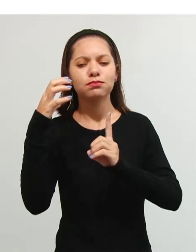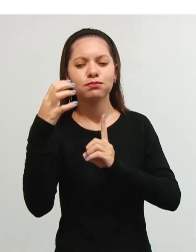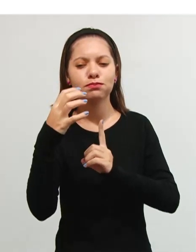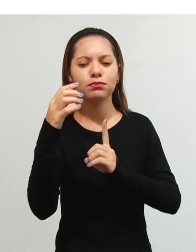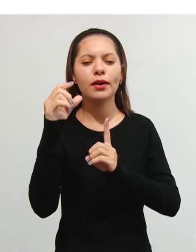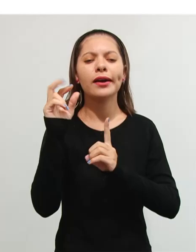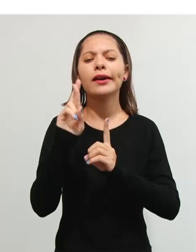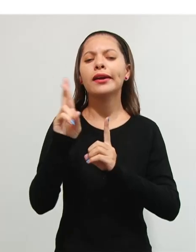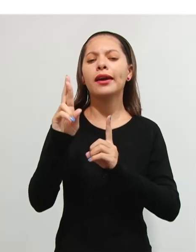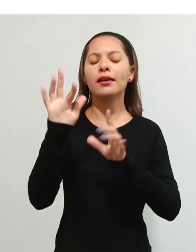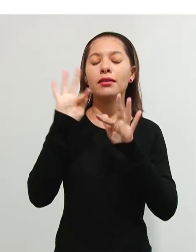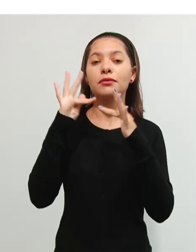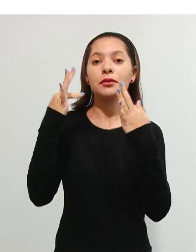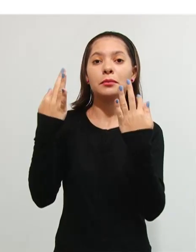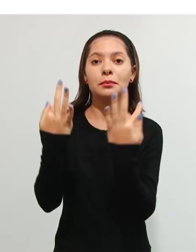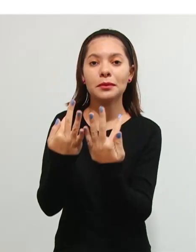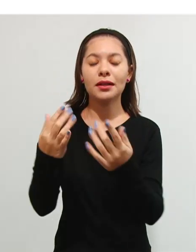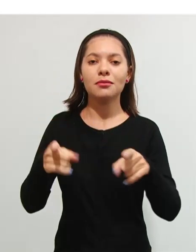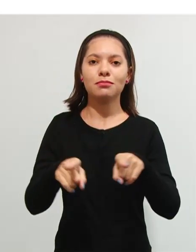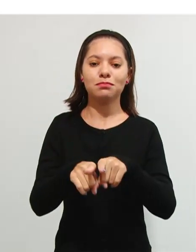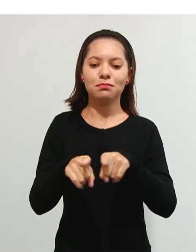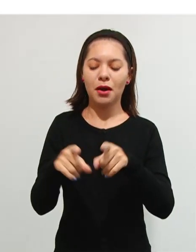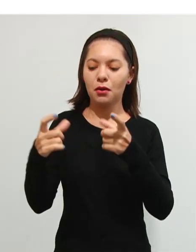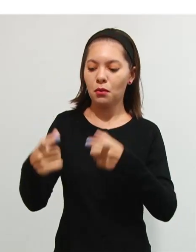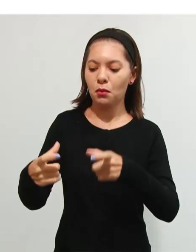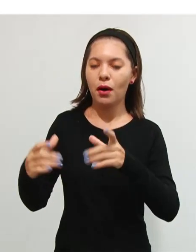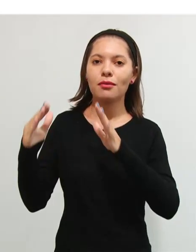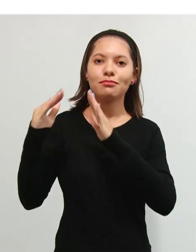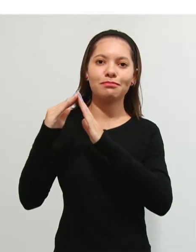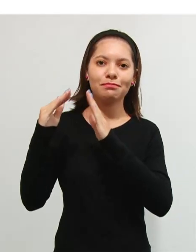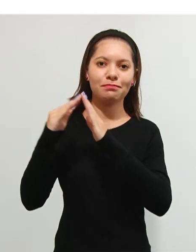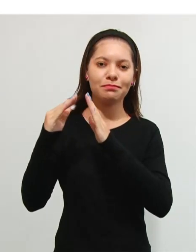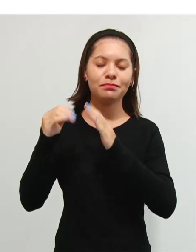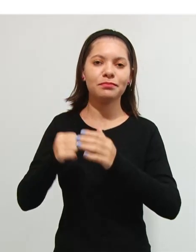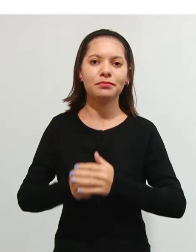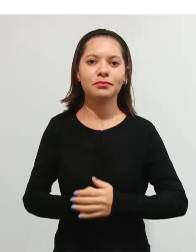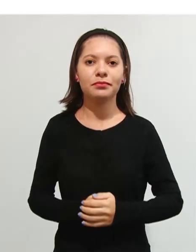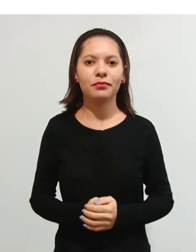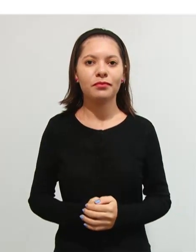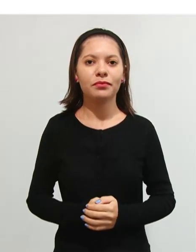família e do lugar onde ele morava. Com isso, ele teve muita